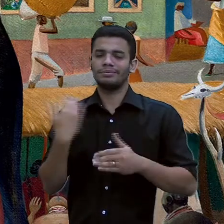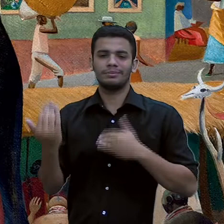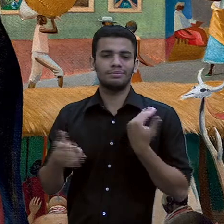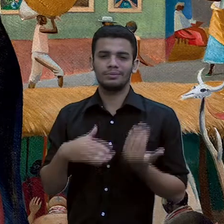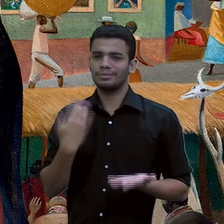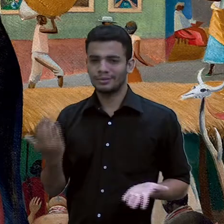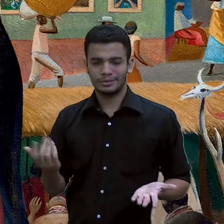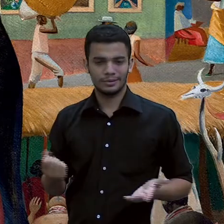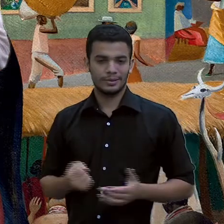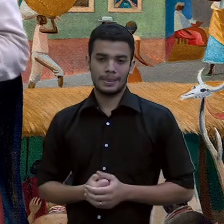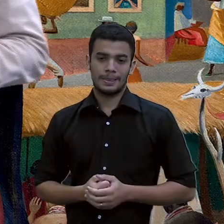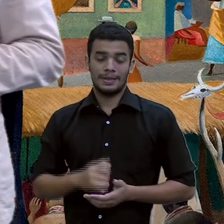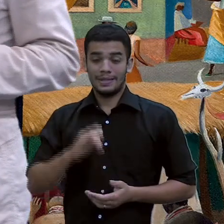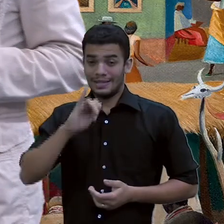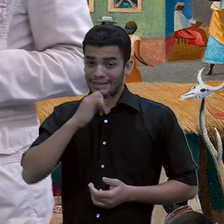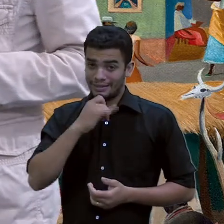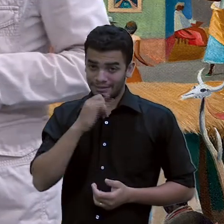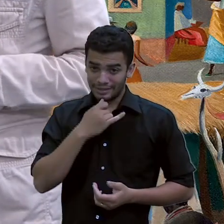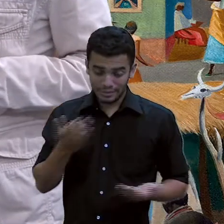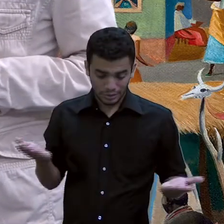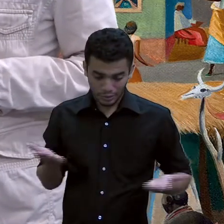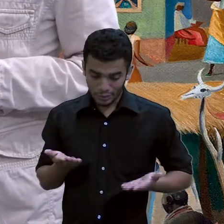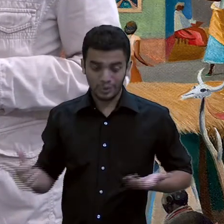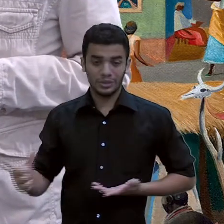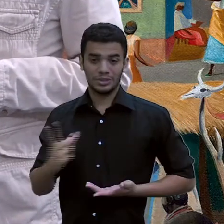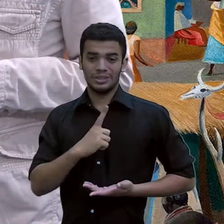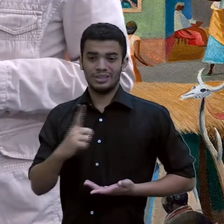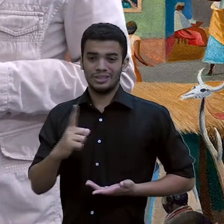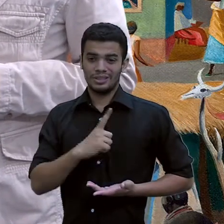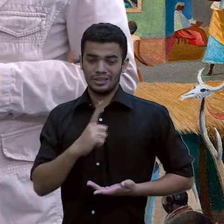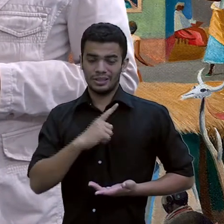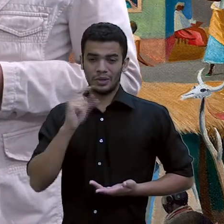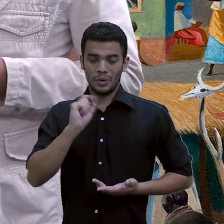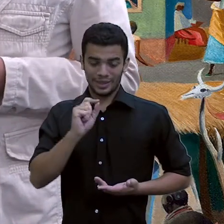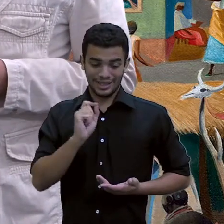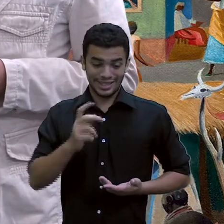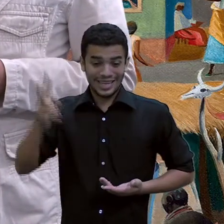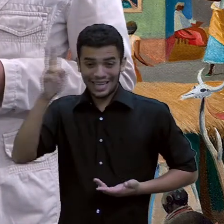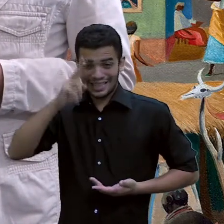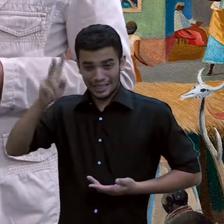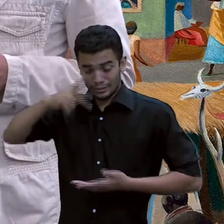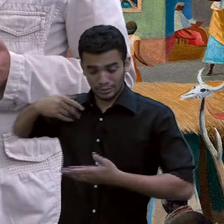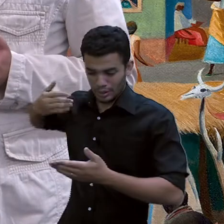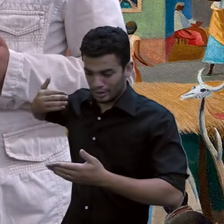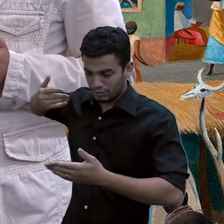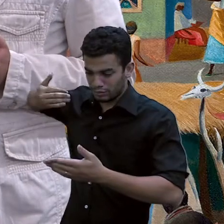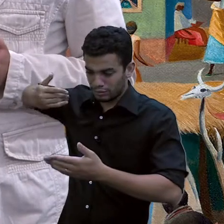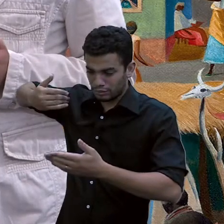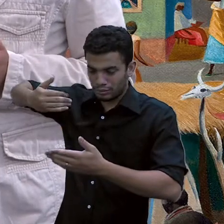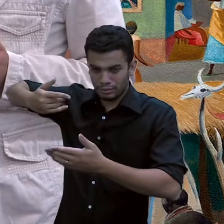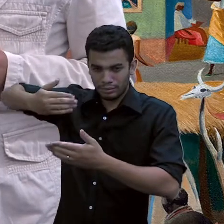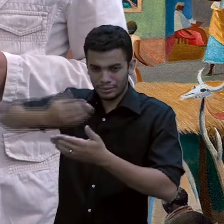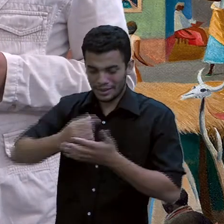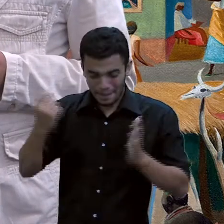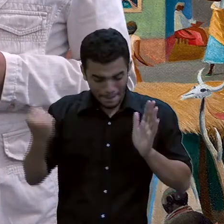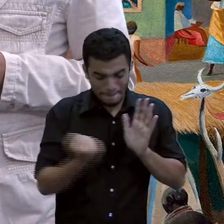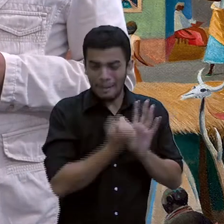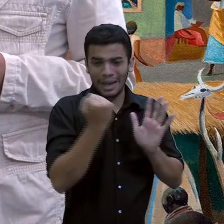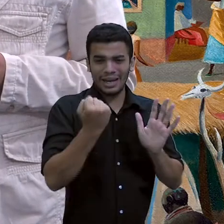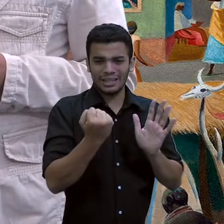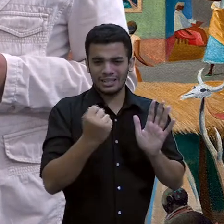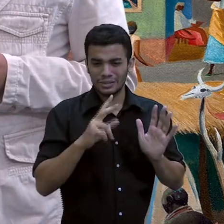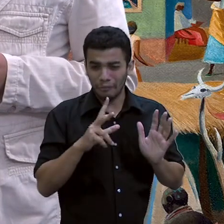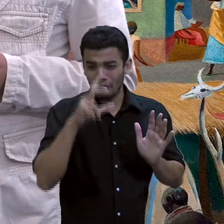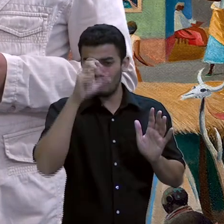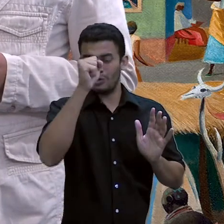escravidão deixa marcas profundas em nossa sociedade. Entre estas, destacamos o racismo como a mais